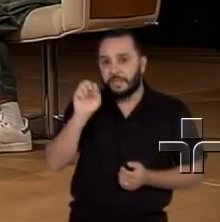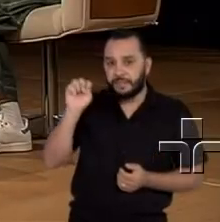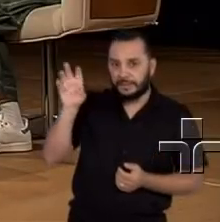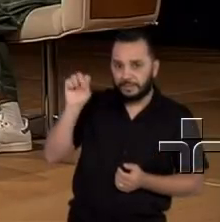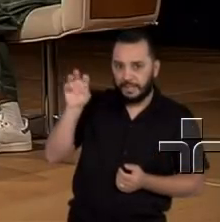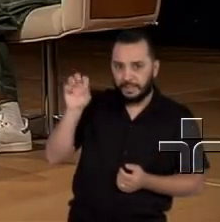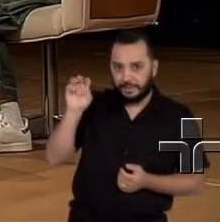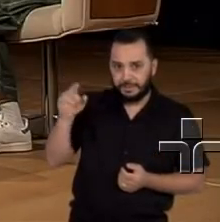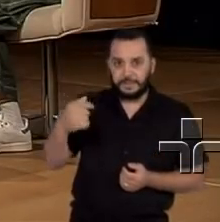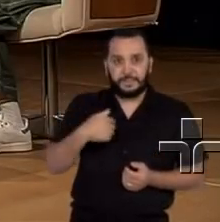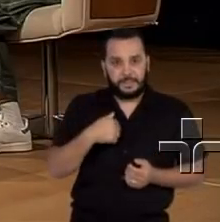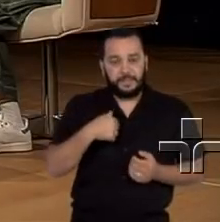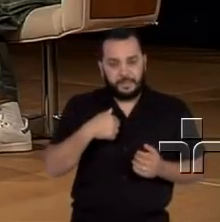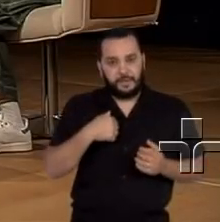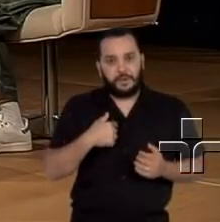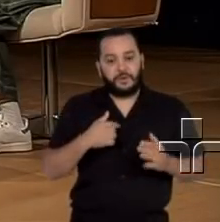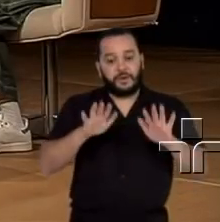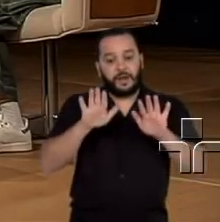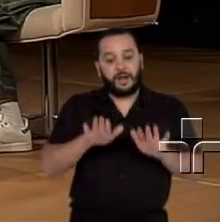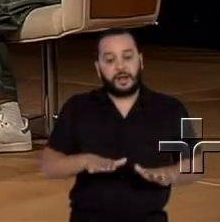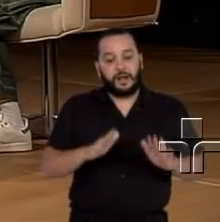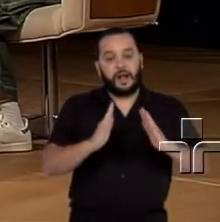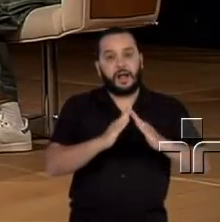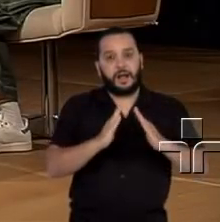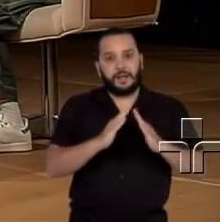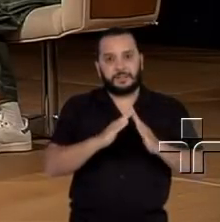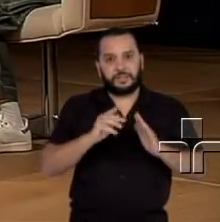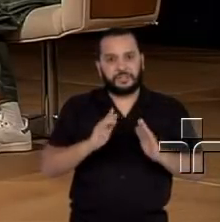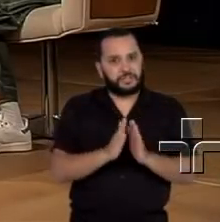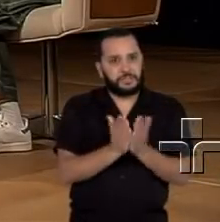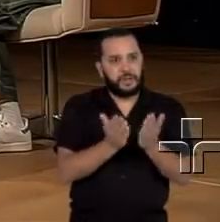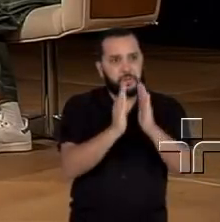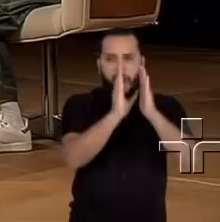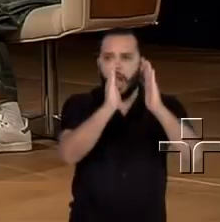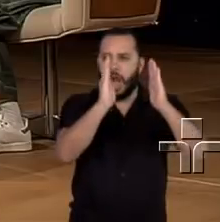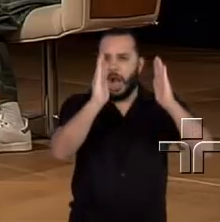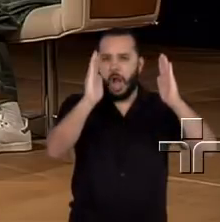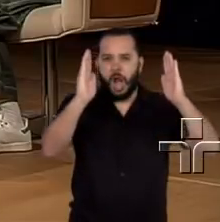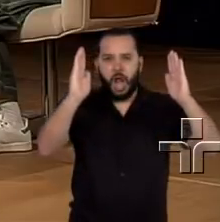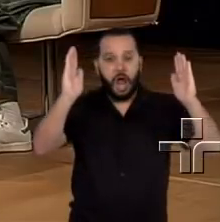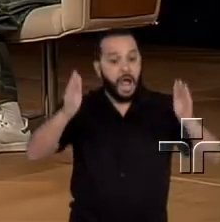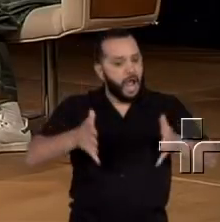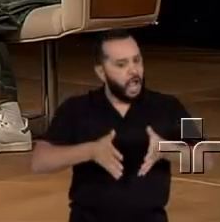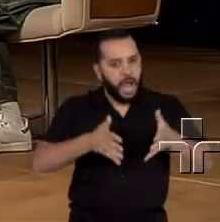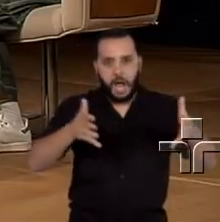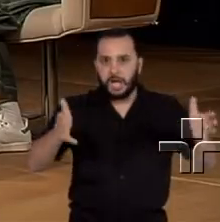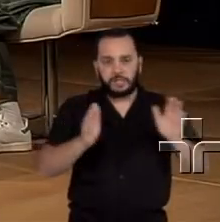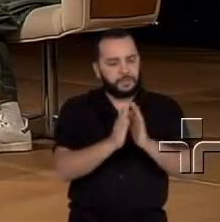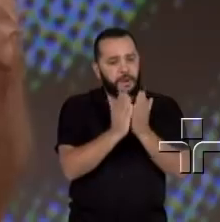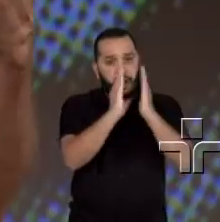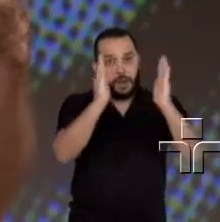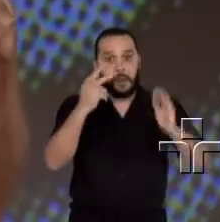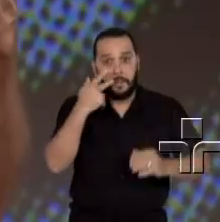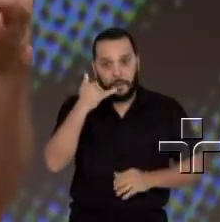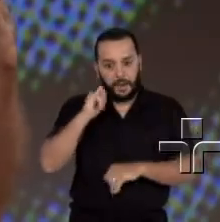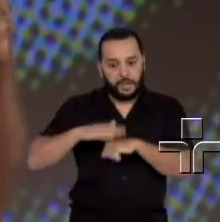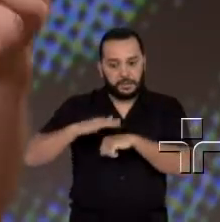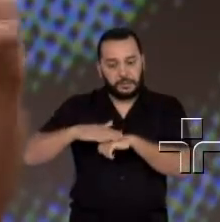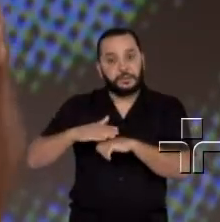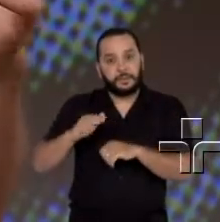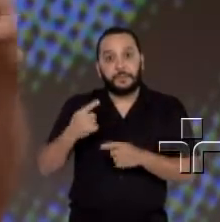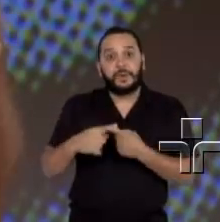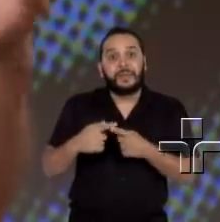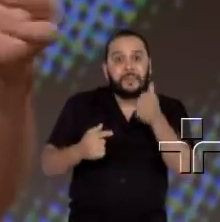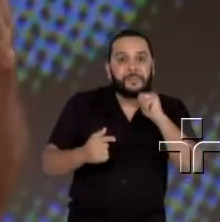cômodo da minha casa era a biblioteca. Era um cômodo imenso que o meu pai fez para minha mãe, porque a minha mãe tinha livros e